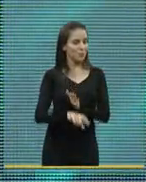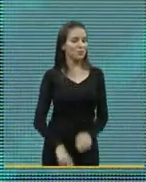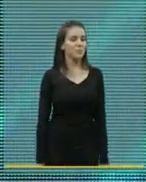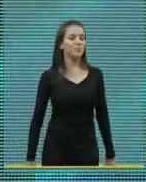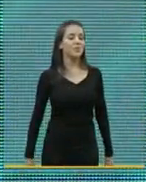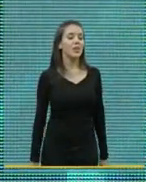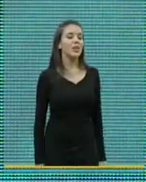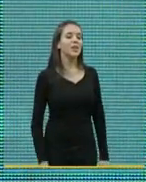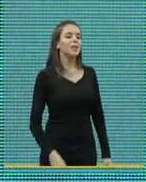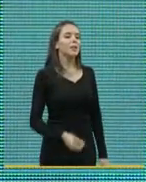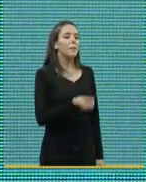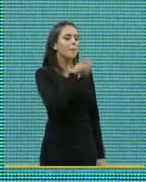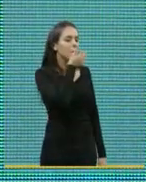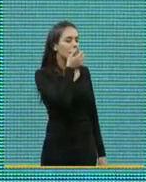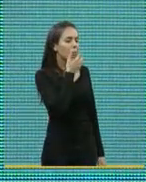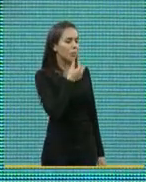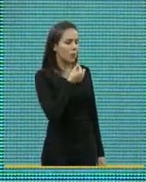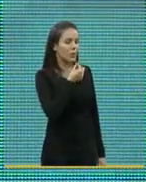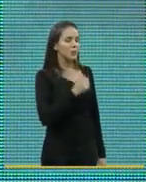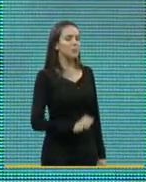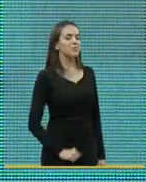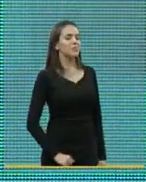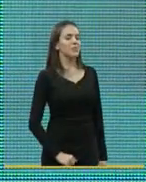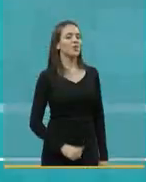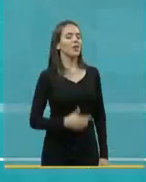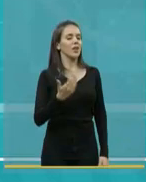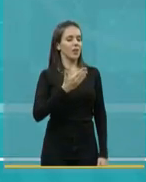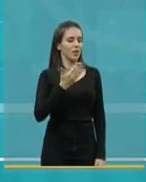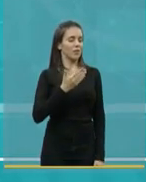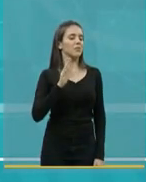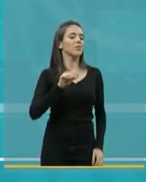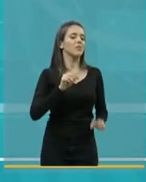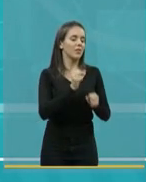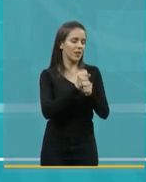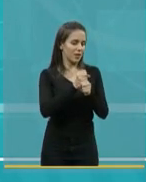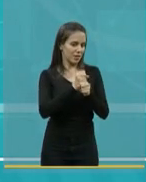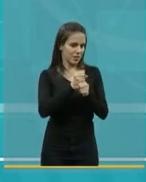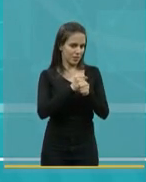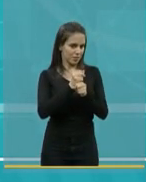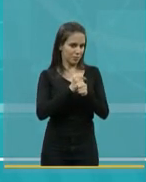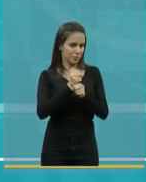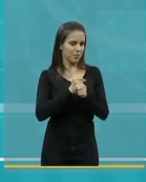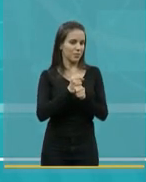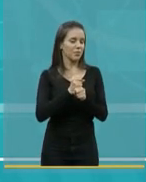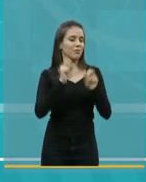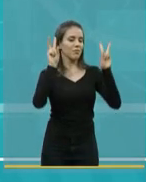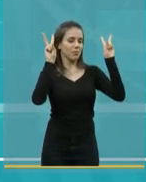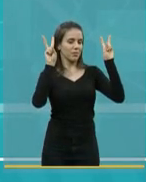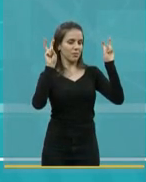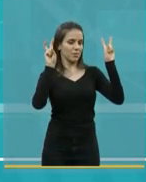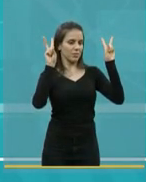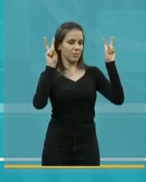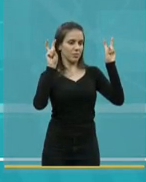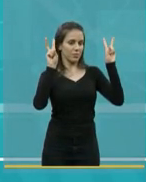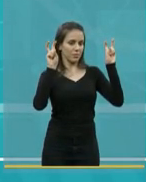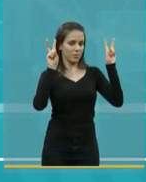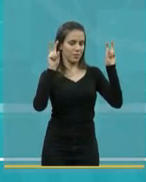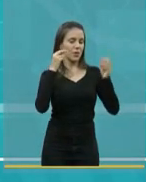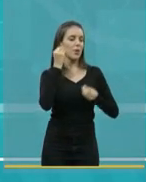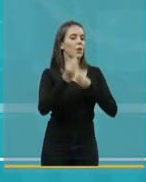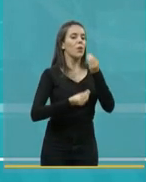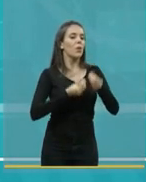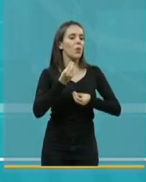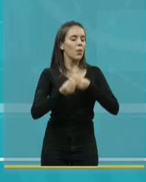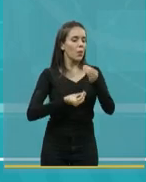bônus o tema da campanha da fraternidade deste ano é sobre como combater